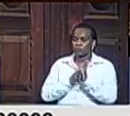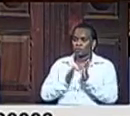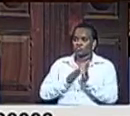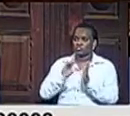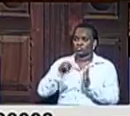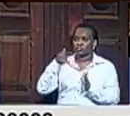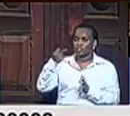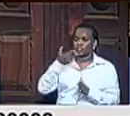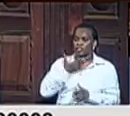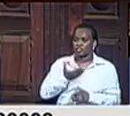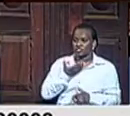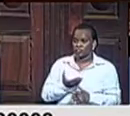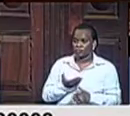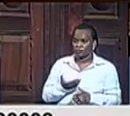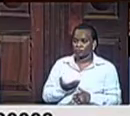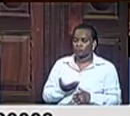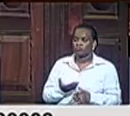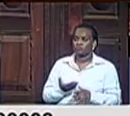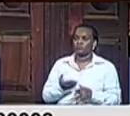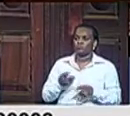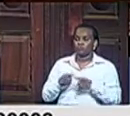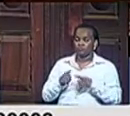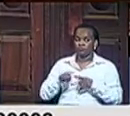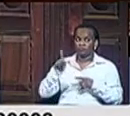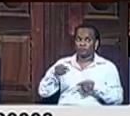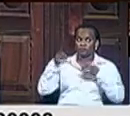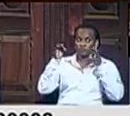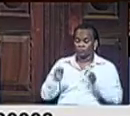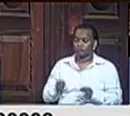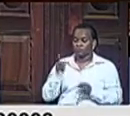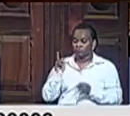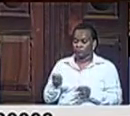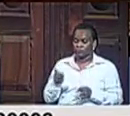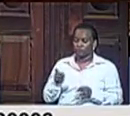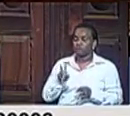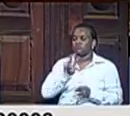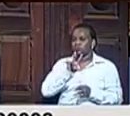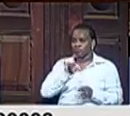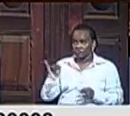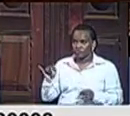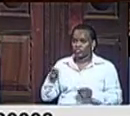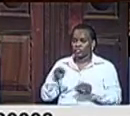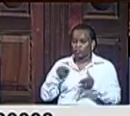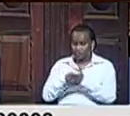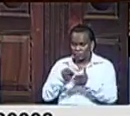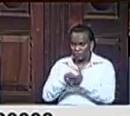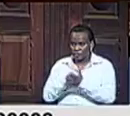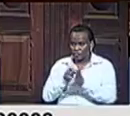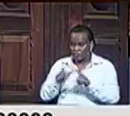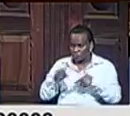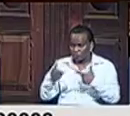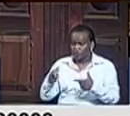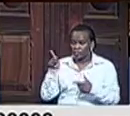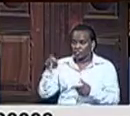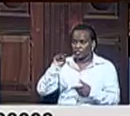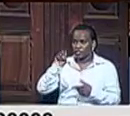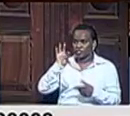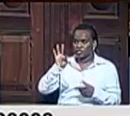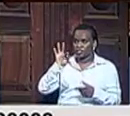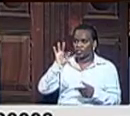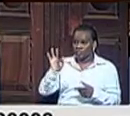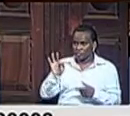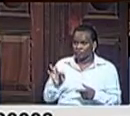de dezembro, quando seguramente ele irá militar no Supremo a